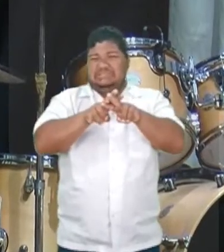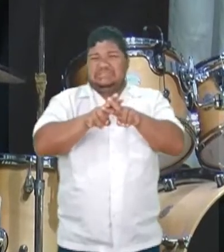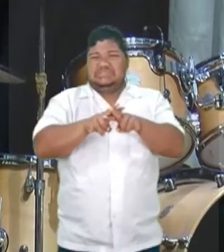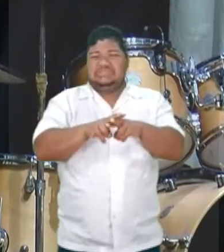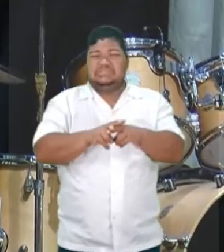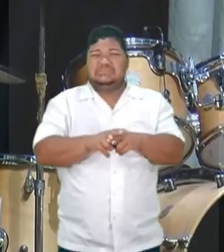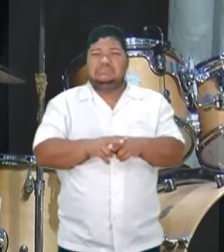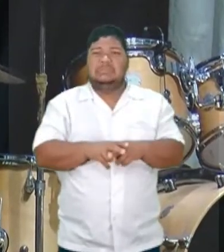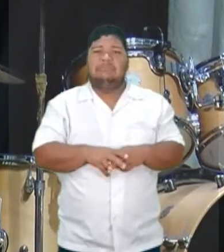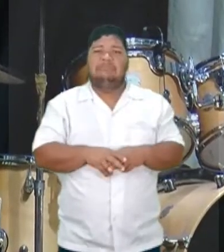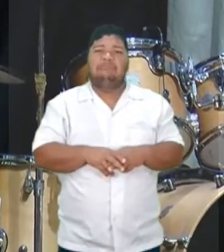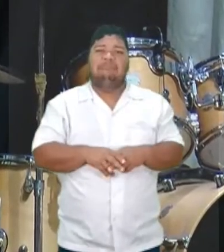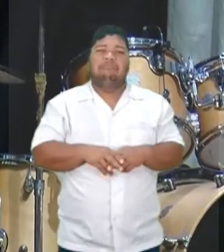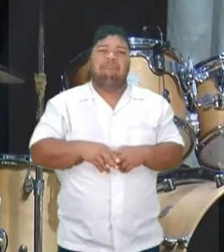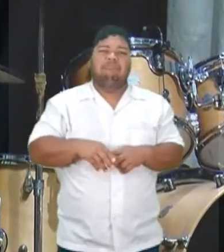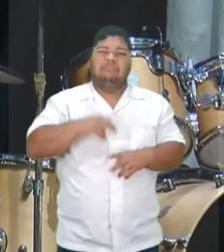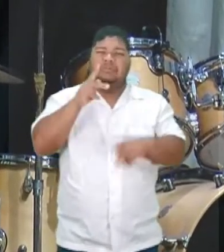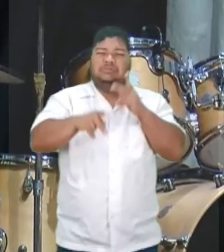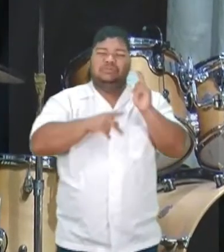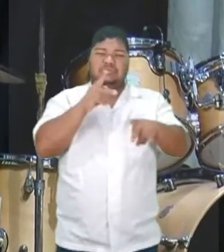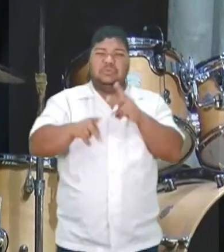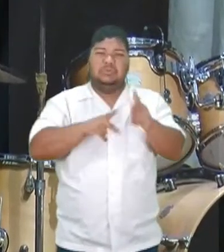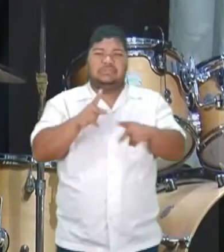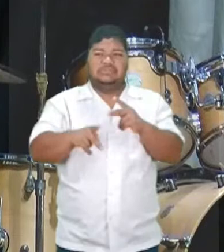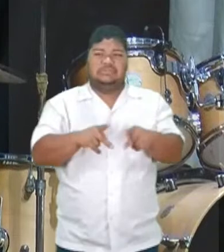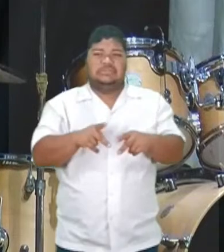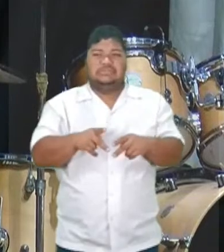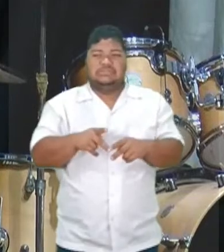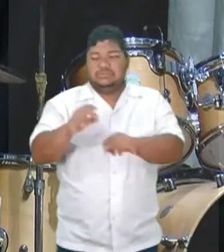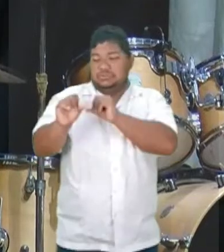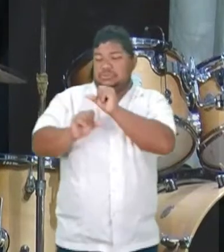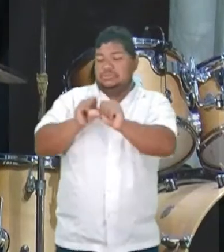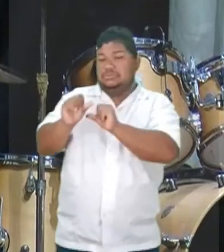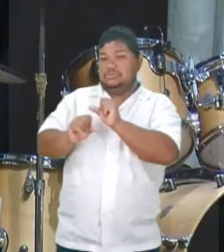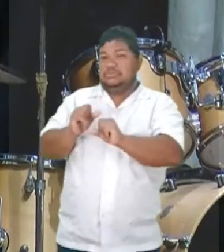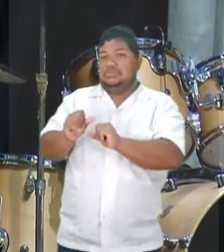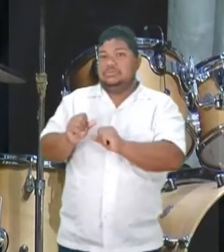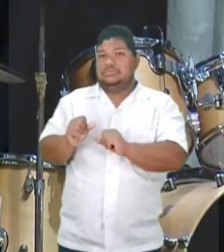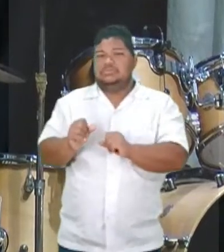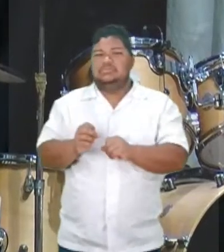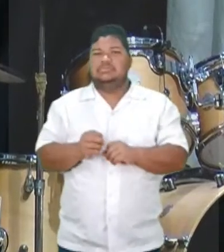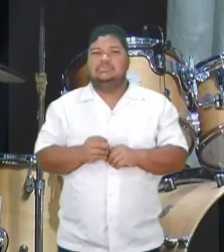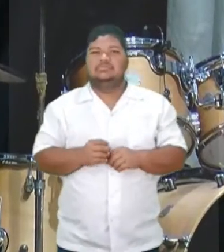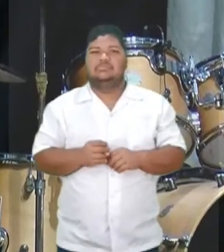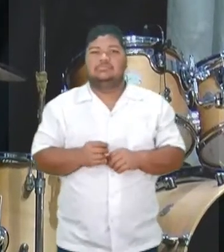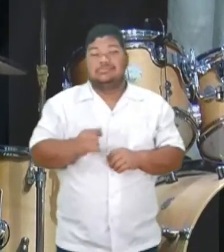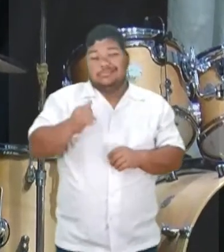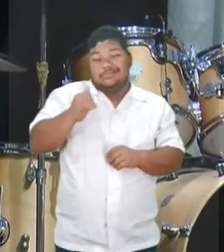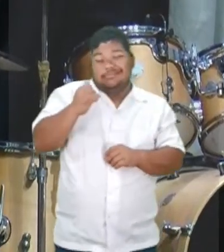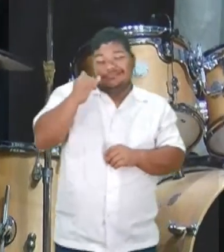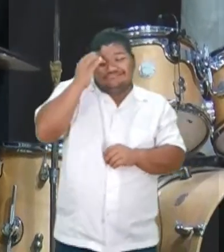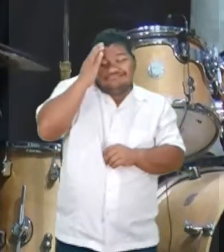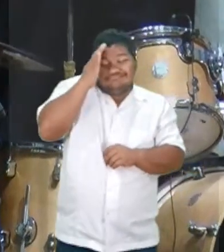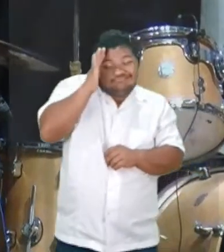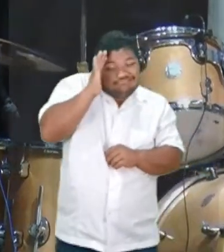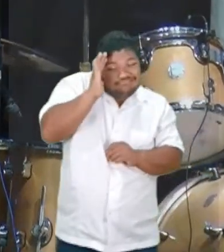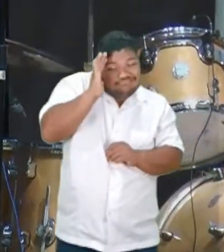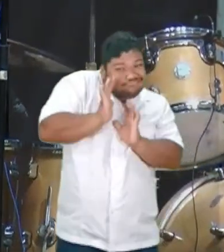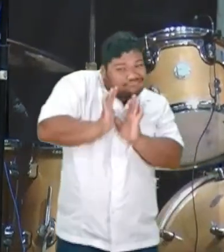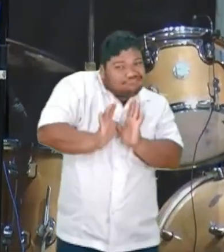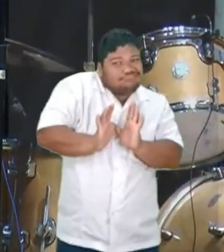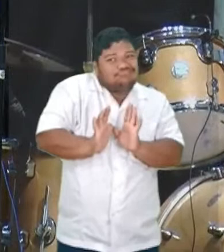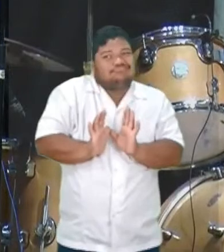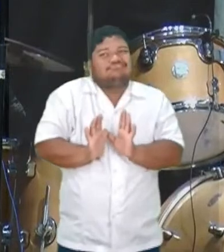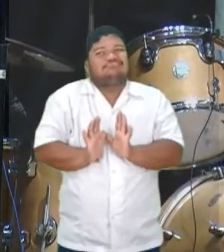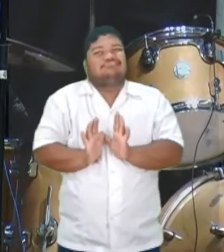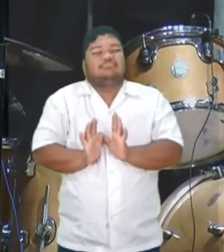Pessoas inocentes se tornando bandidos, e o bandido se tornando inocente. É uma completa inversão da